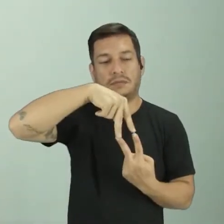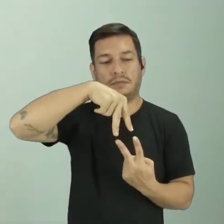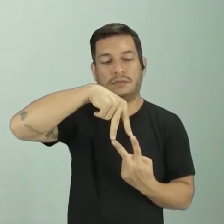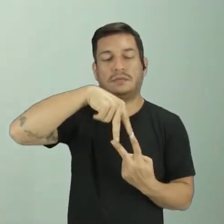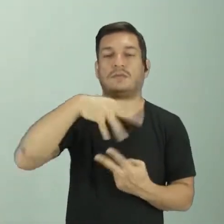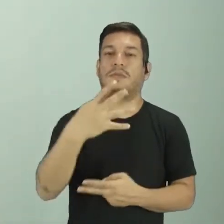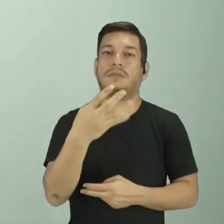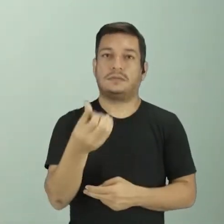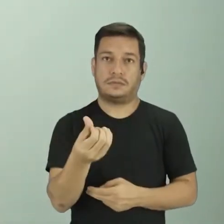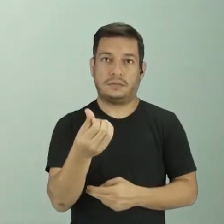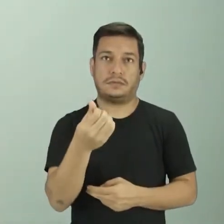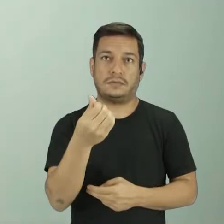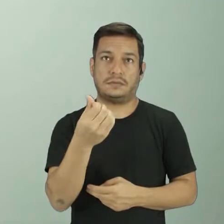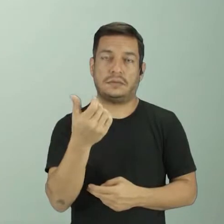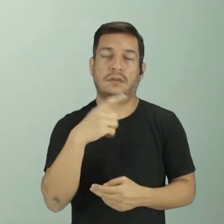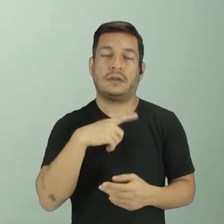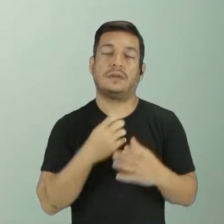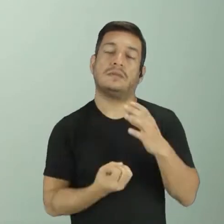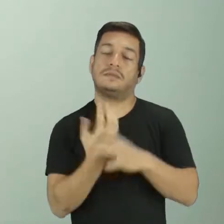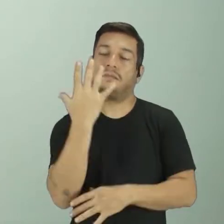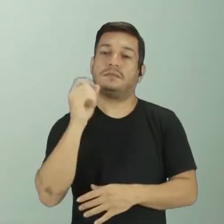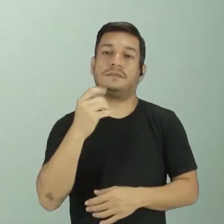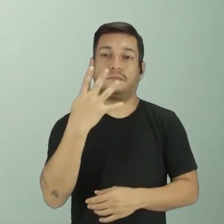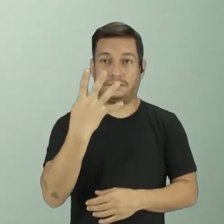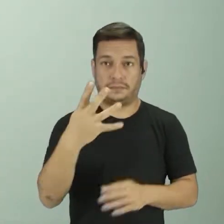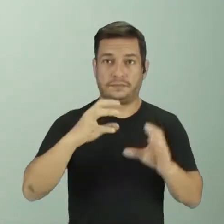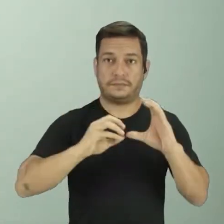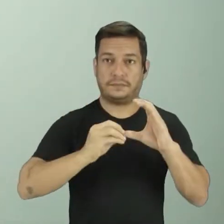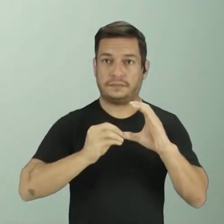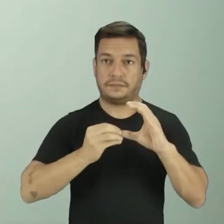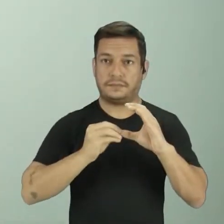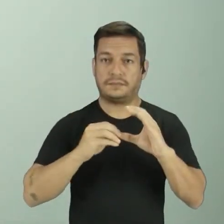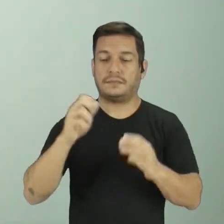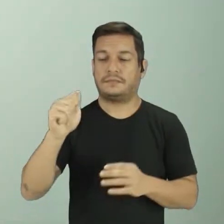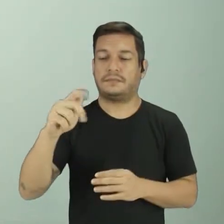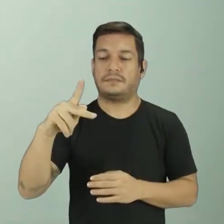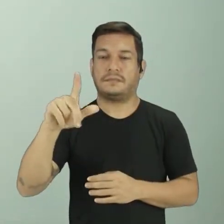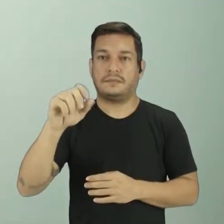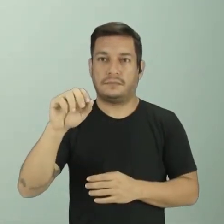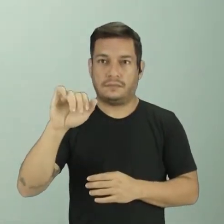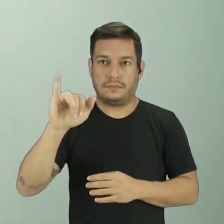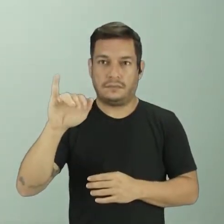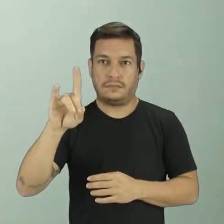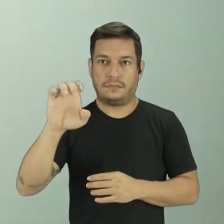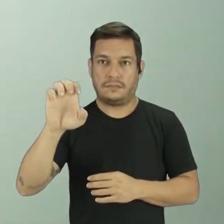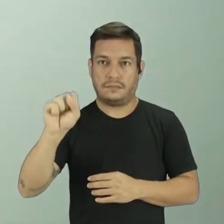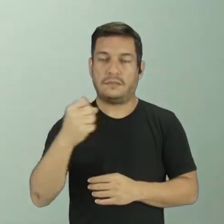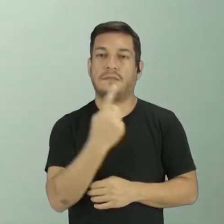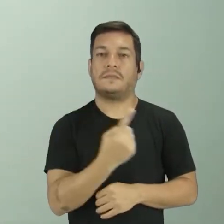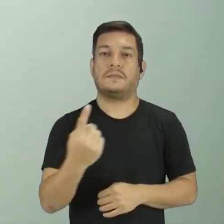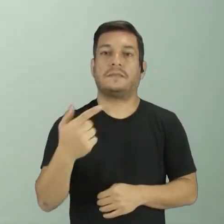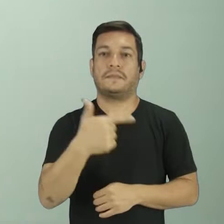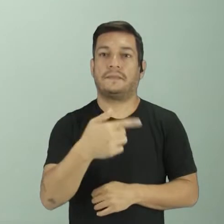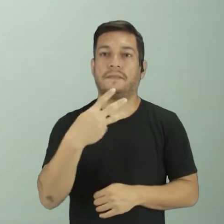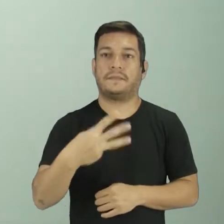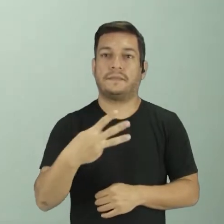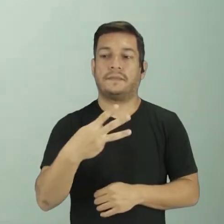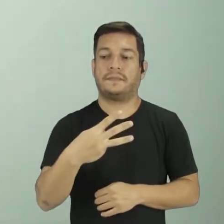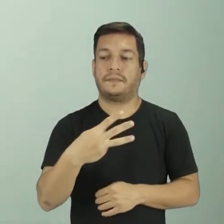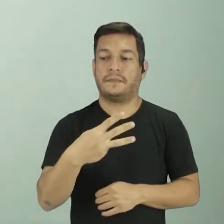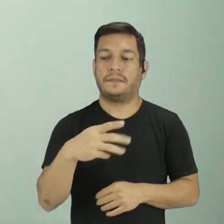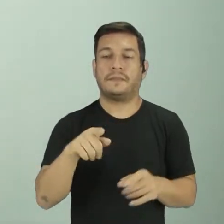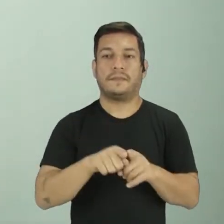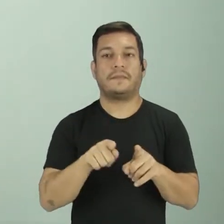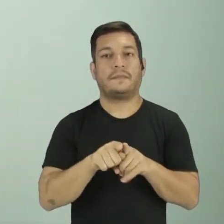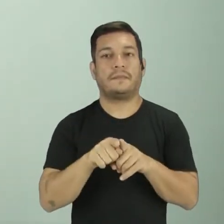pares, dando origem a 4 células haploides, cada uma com 23 cromossomos,